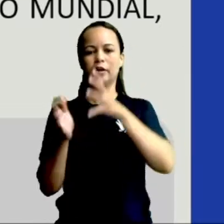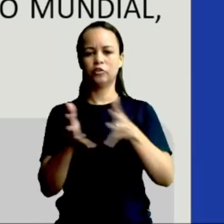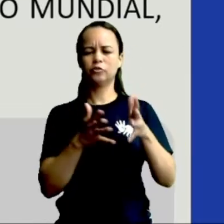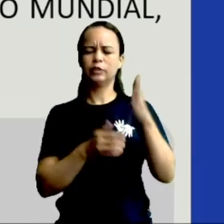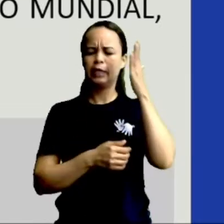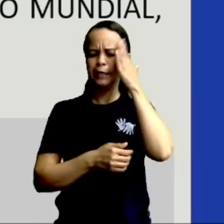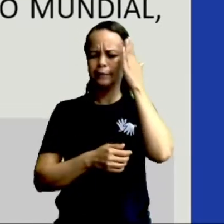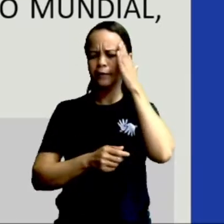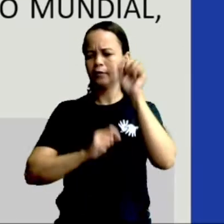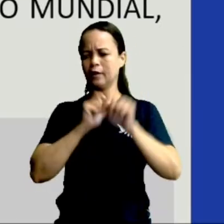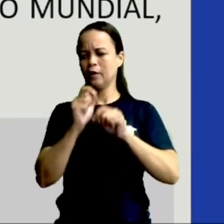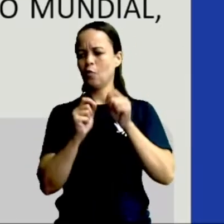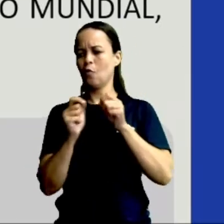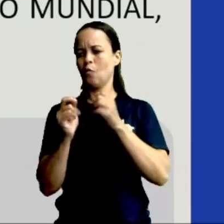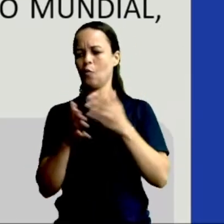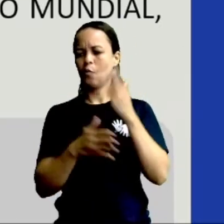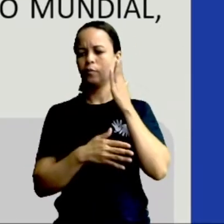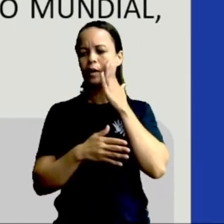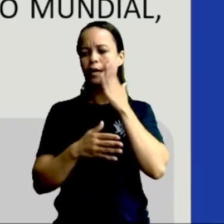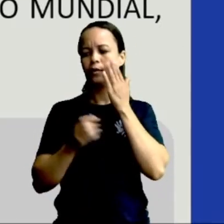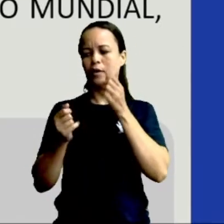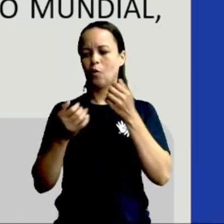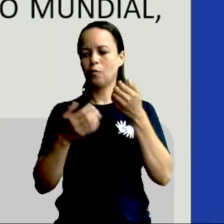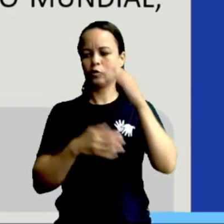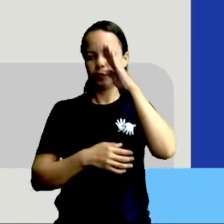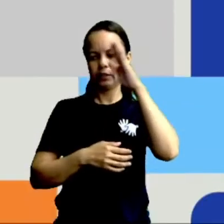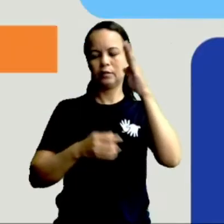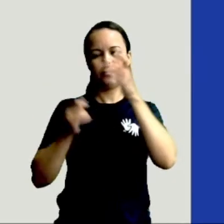mundial, brasileiro e pernambucano.